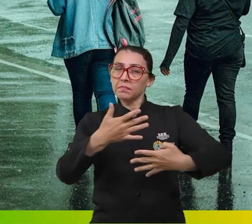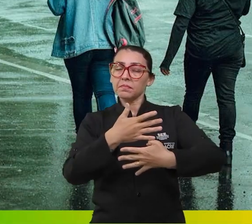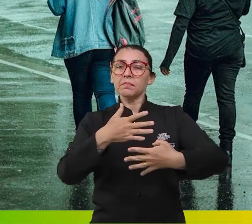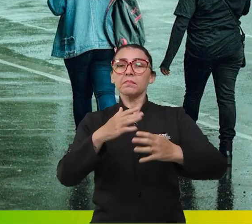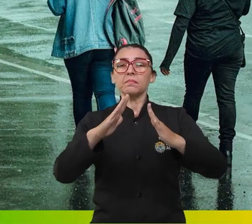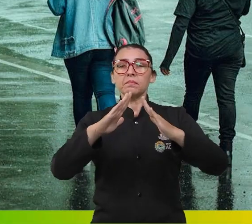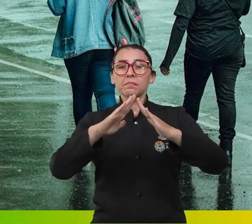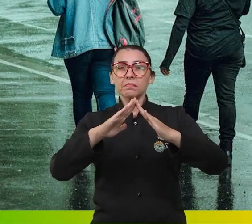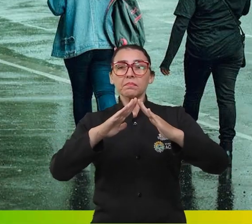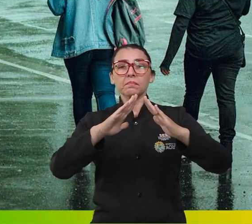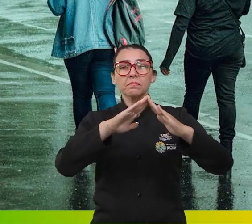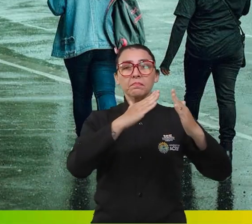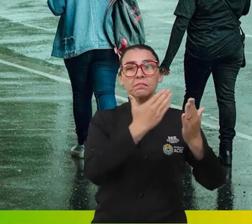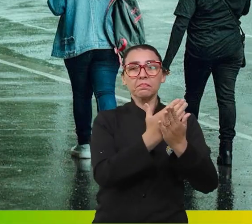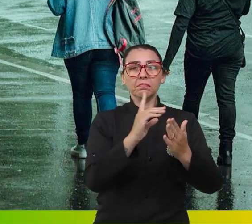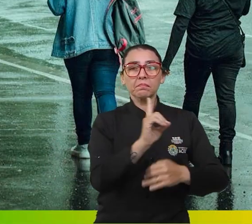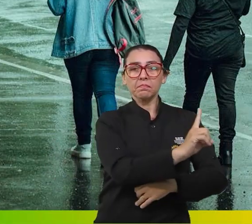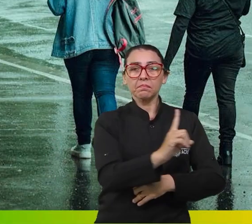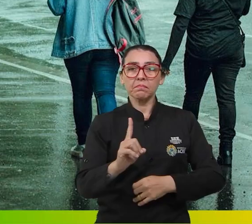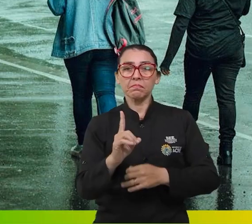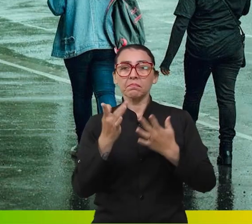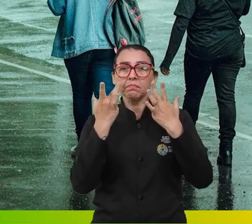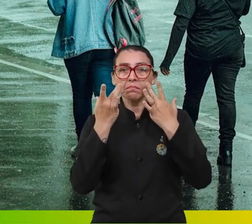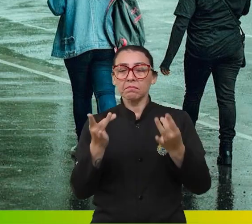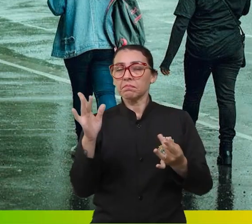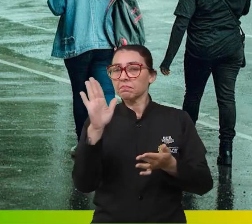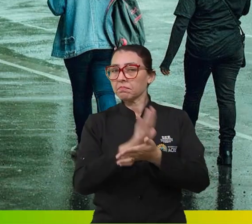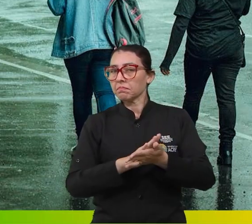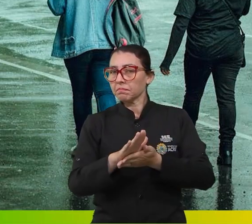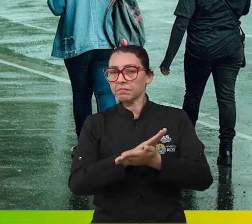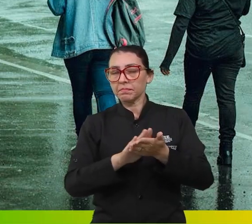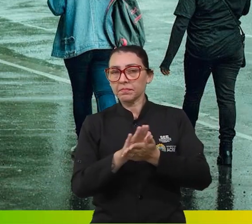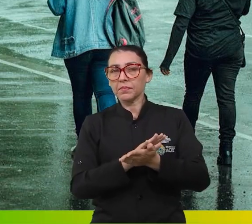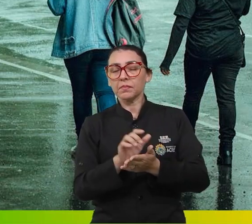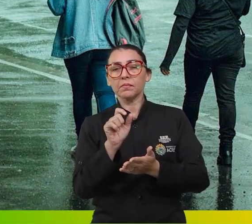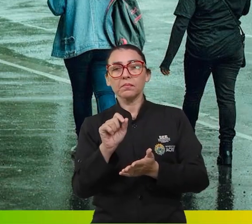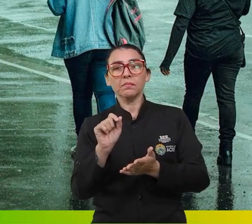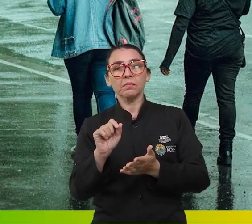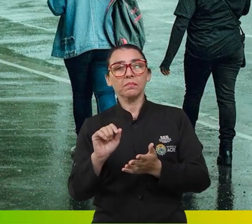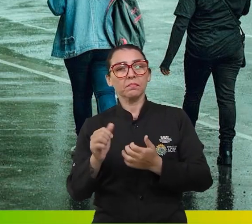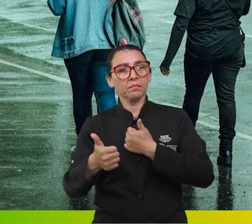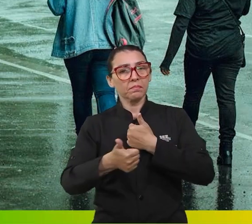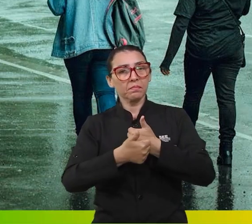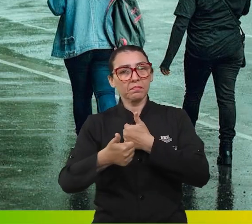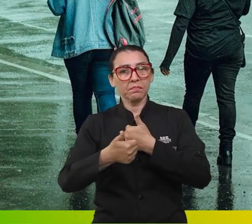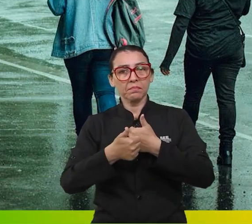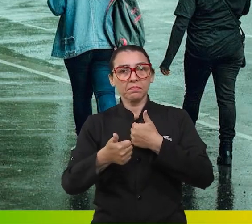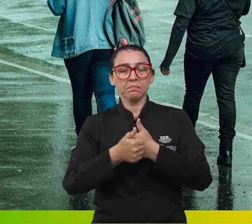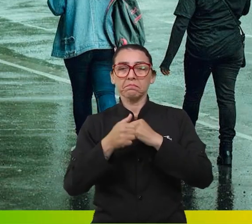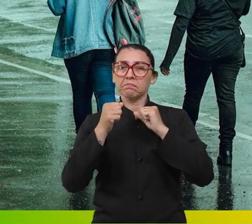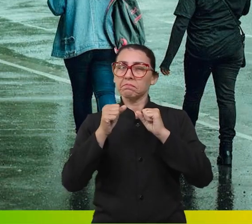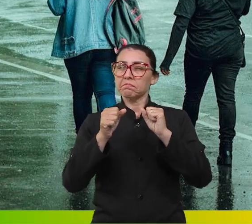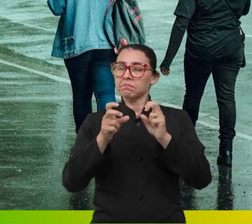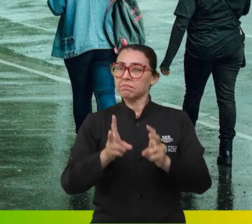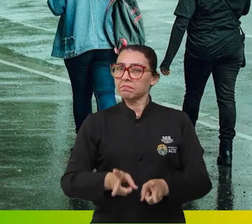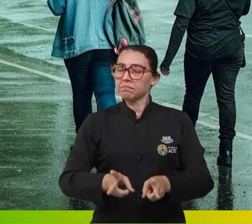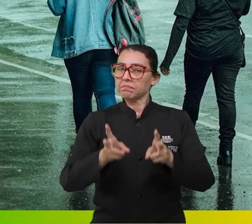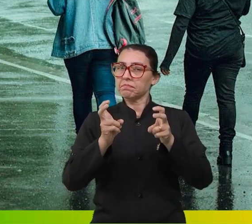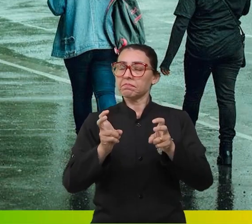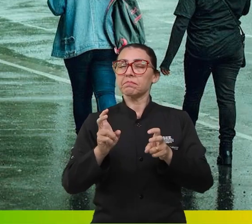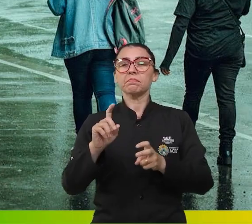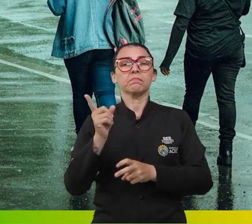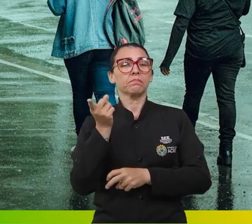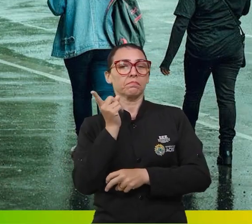casa e trabalho, pouca atenção costuma ser dada ao que está ao redor. Isso a gente pode observar no